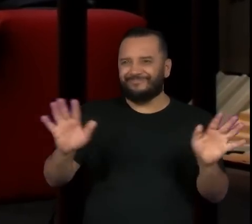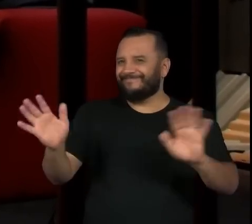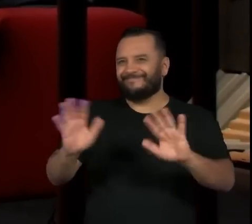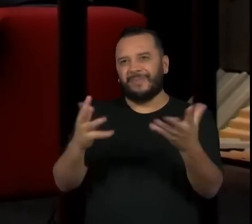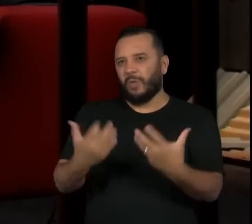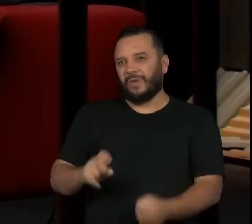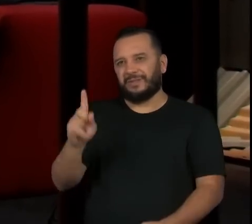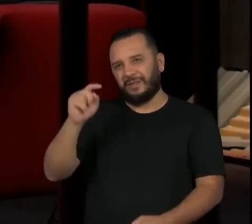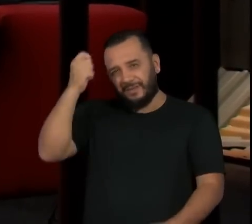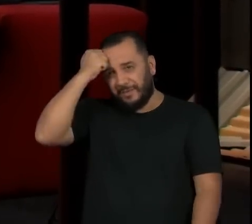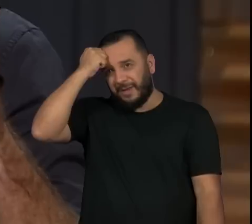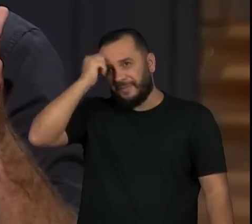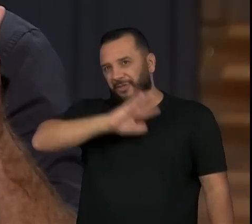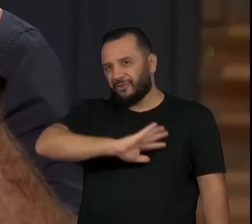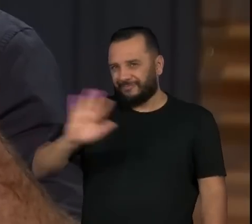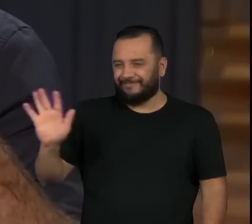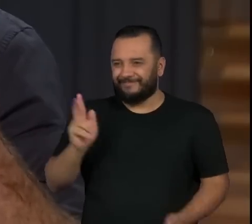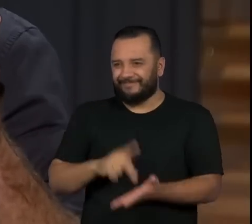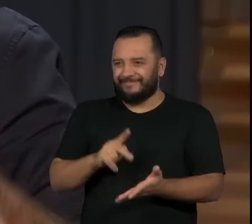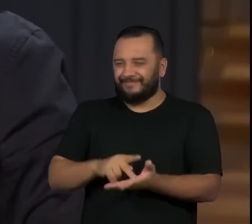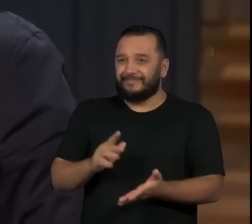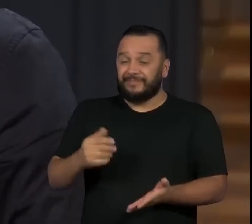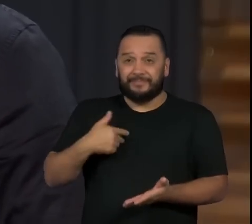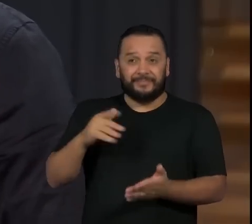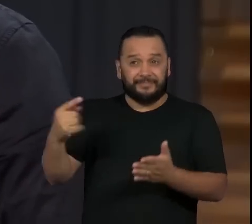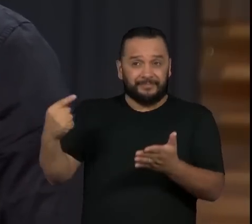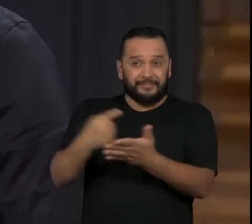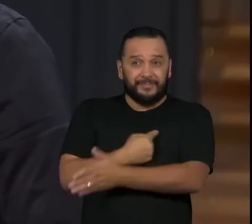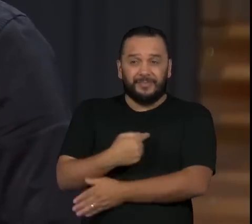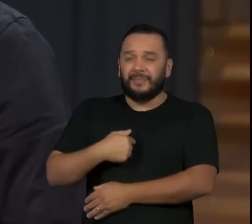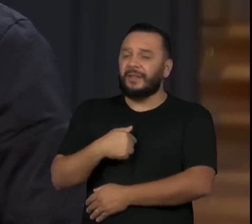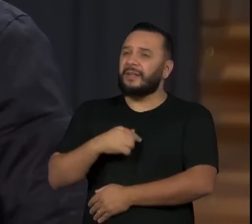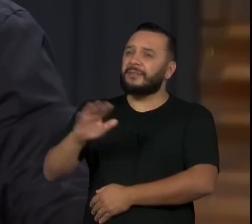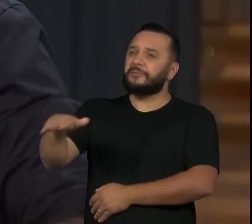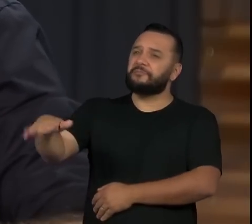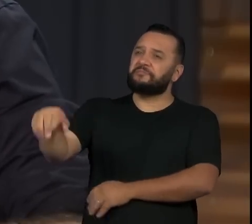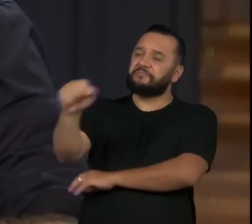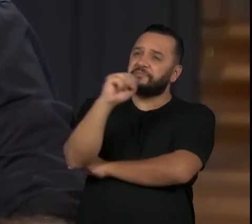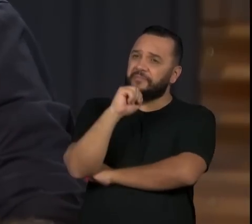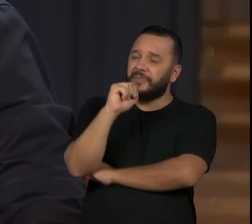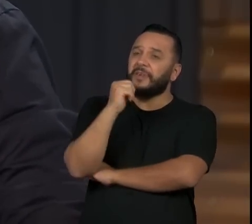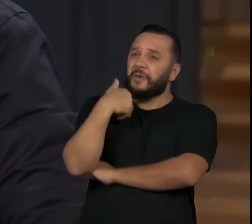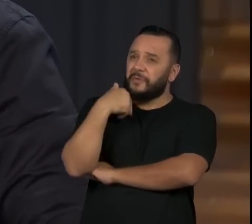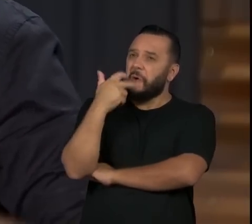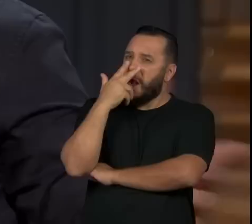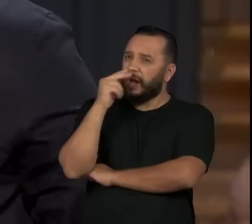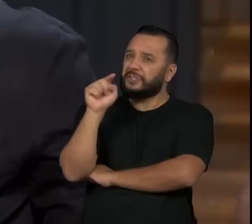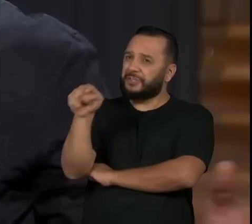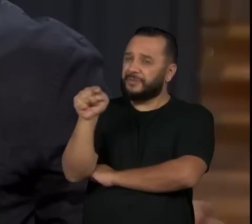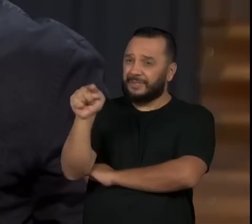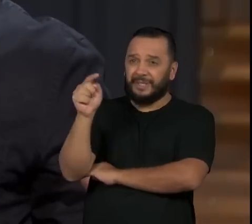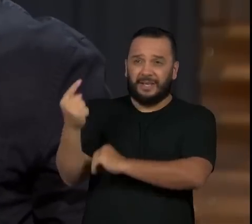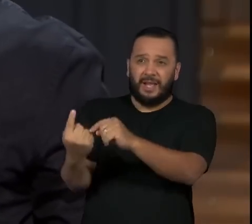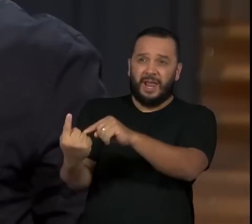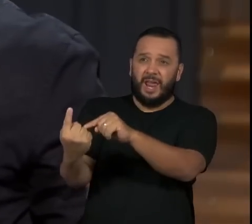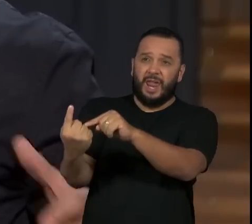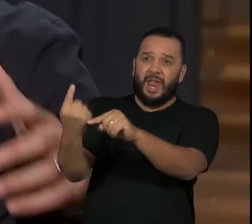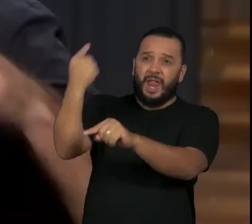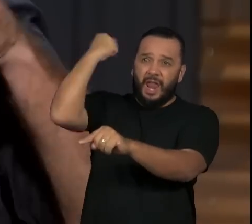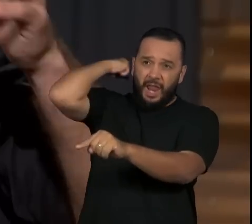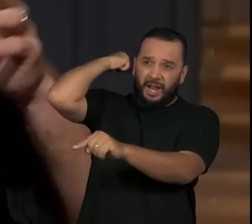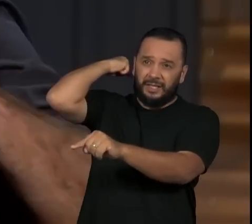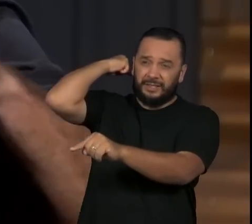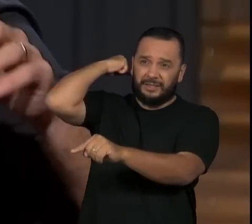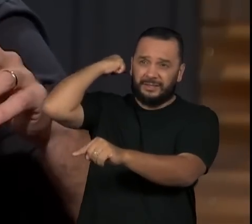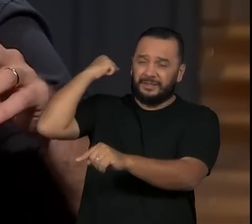esse arrependimento eu tenho. Agora, se você me perguntar, Eduardo, poxa, você acha que você lá atrás fez uma coisa